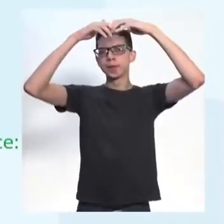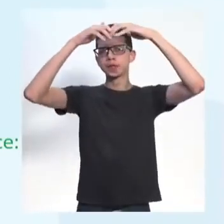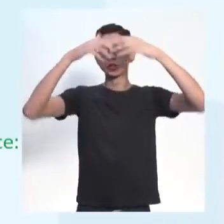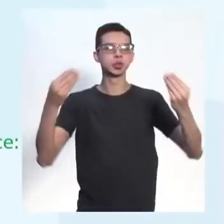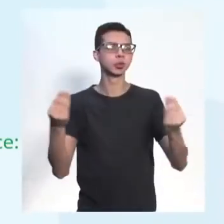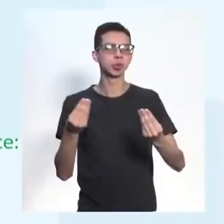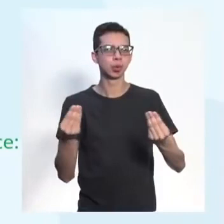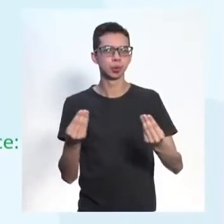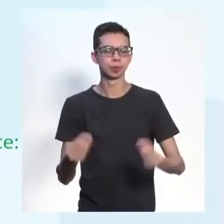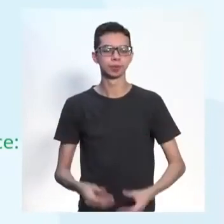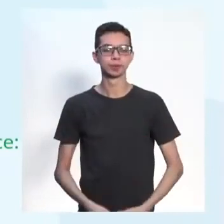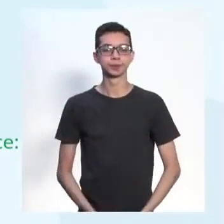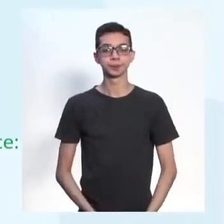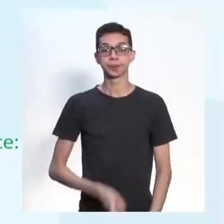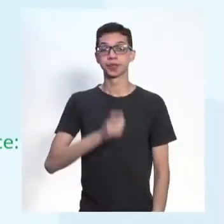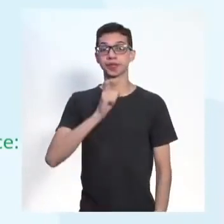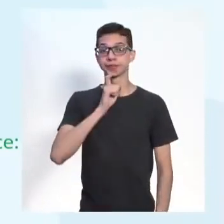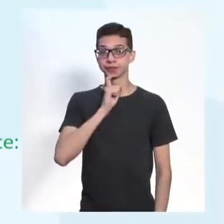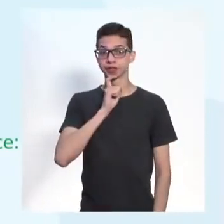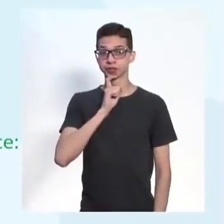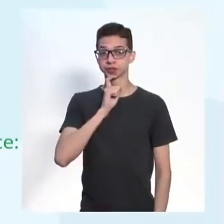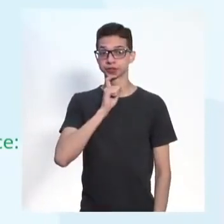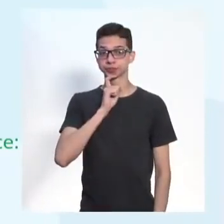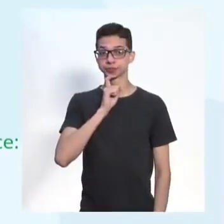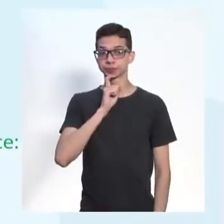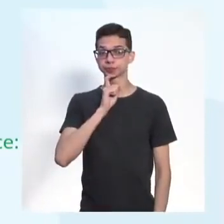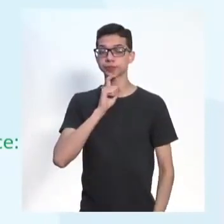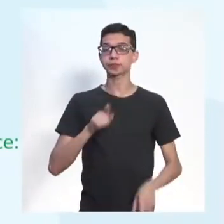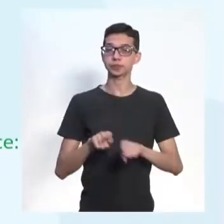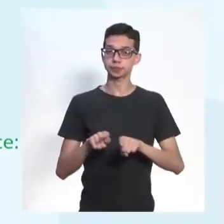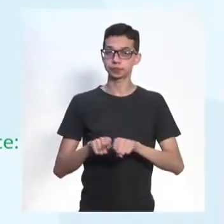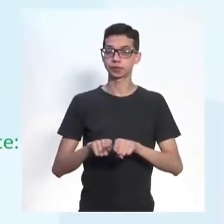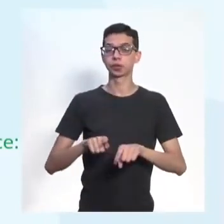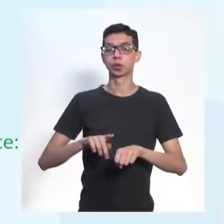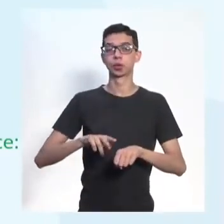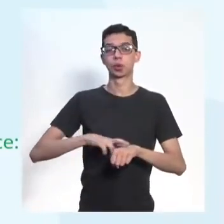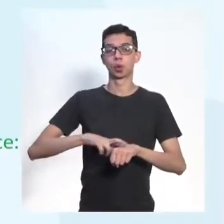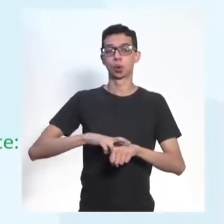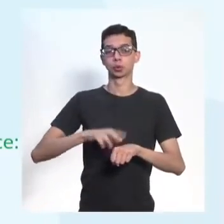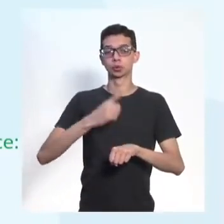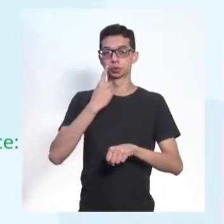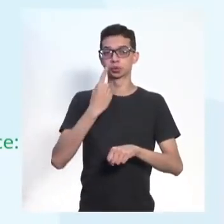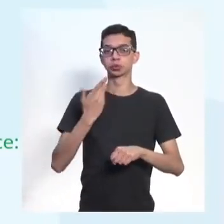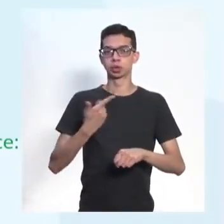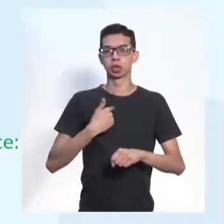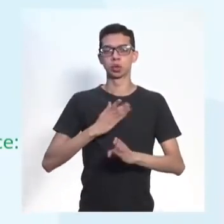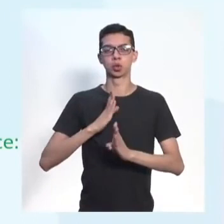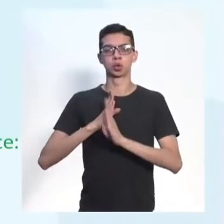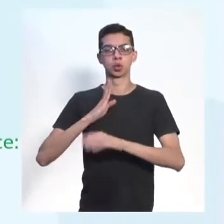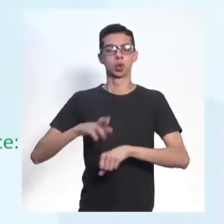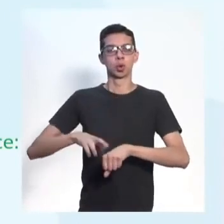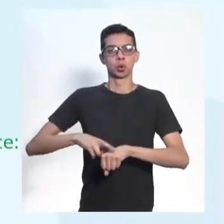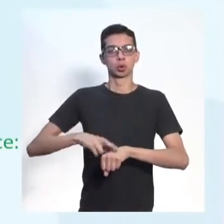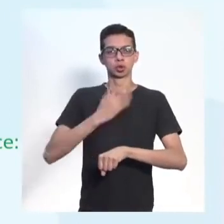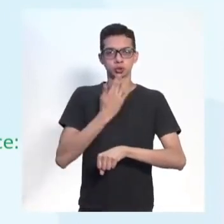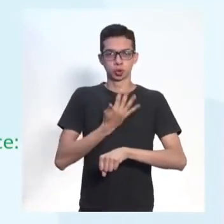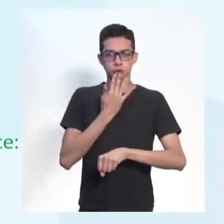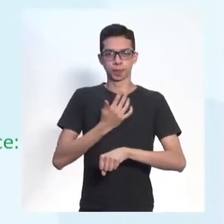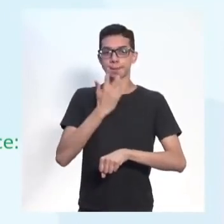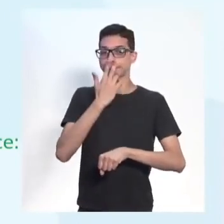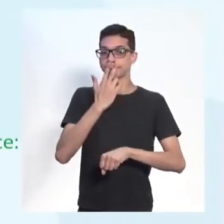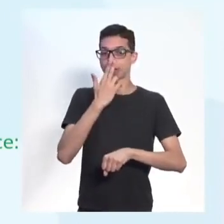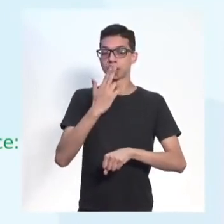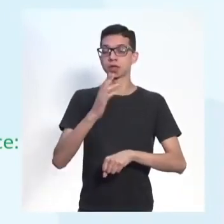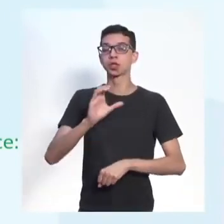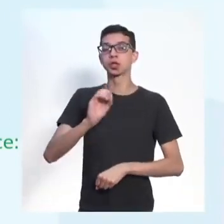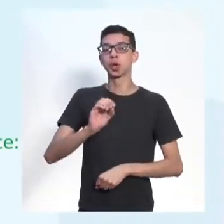correspondente do ângulo em verde, né, seria aquele ângulo em roxo. Então, eu encontro o ângulo em roxo ali como correspondente.